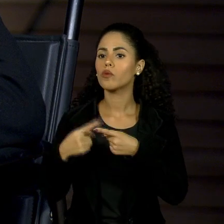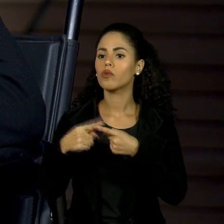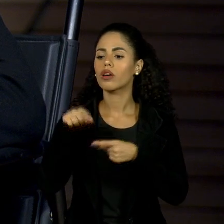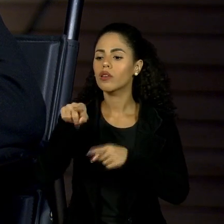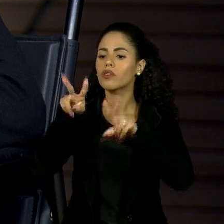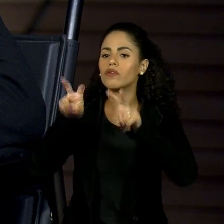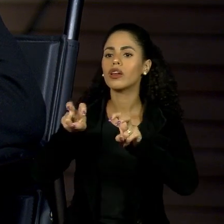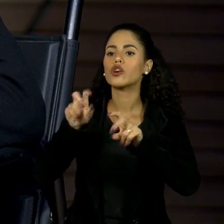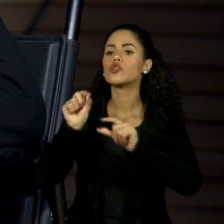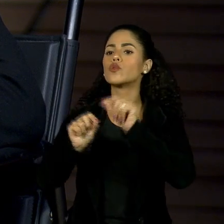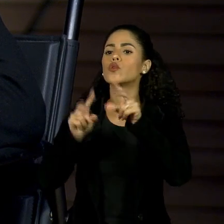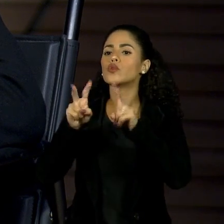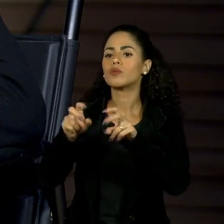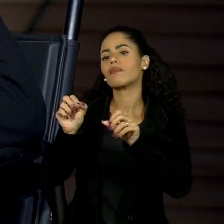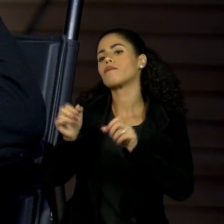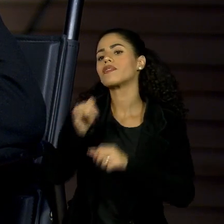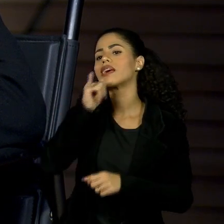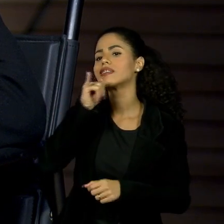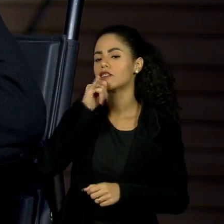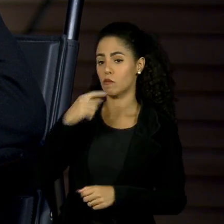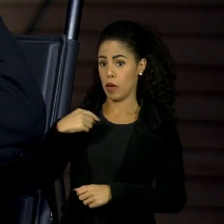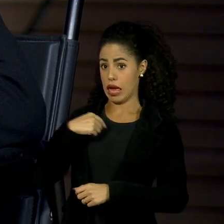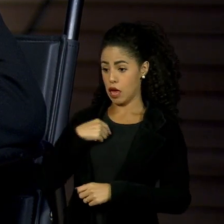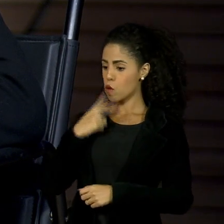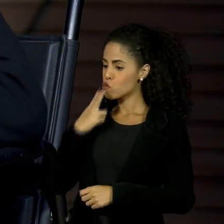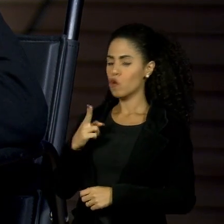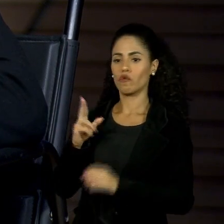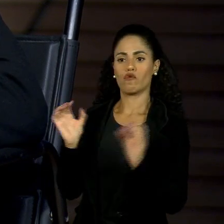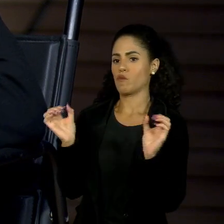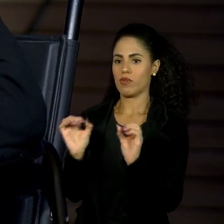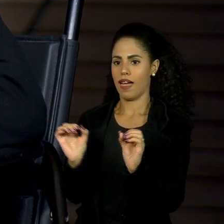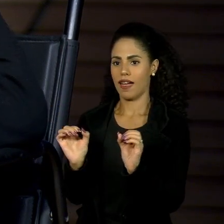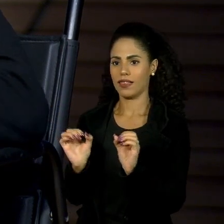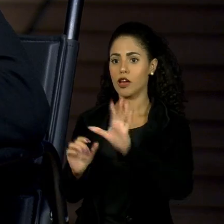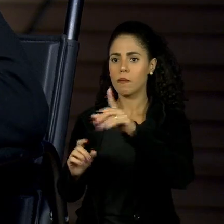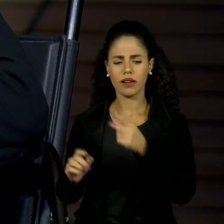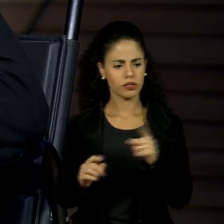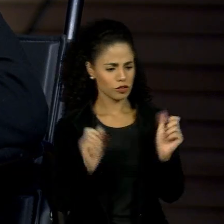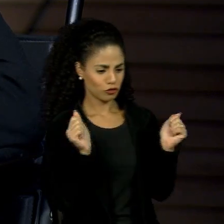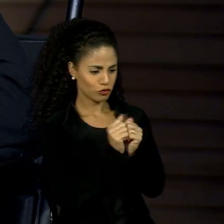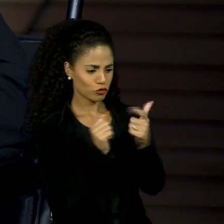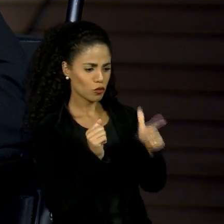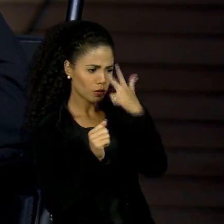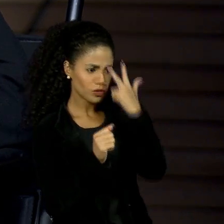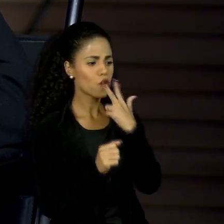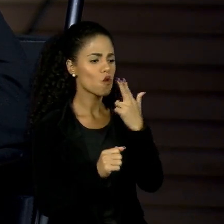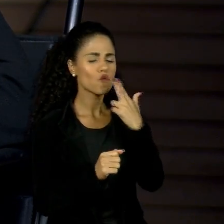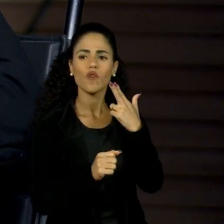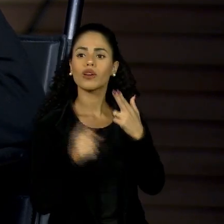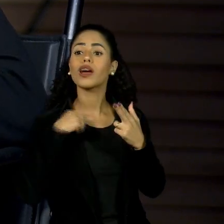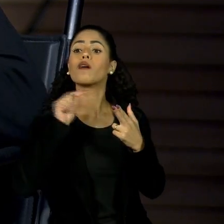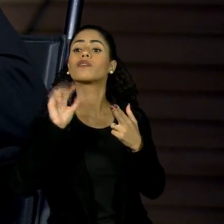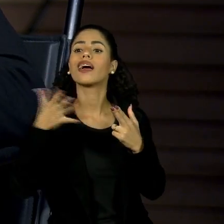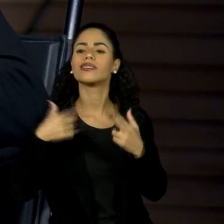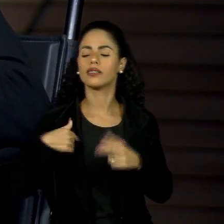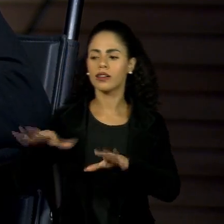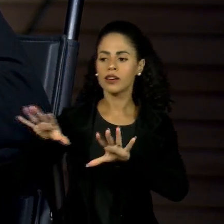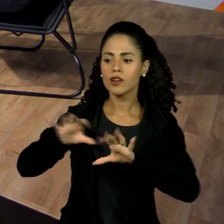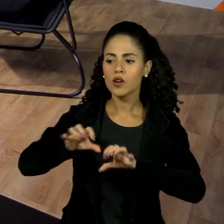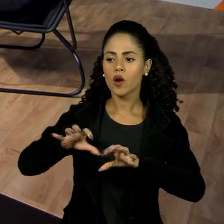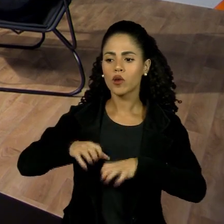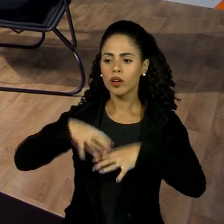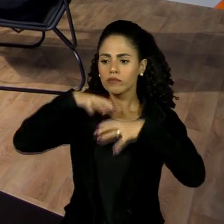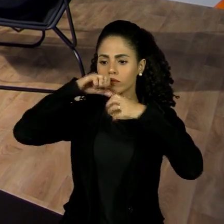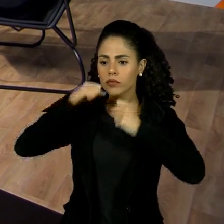começou a falar do tabagismo de segunda mão. Então, você não fuma, mas você vive com alguém que fuma. E o seu risco de câncer é maior,